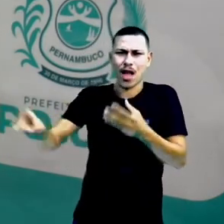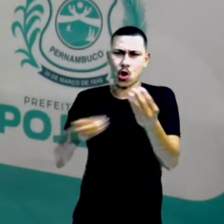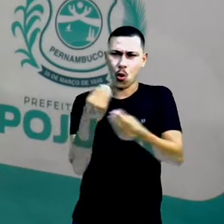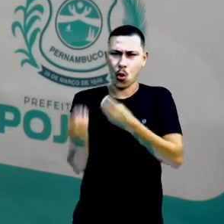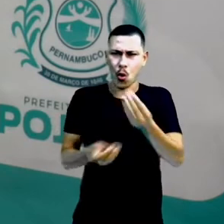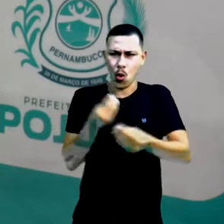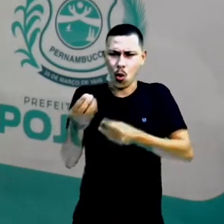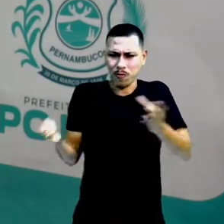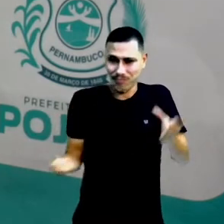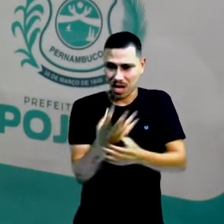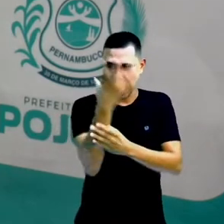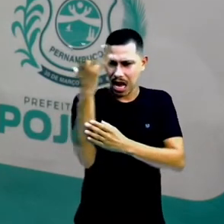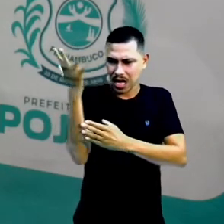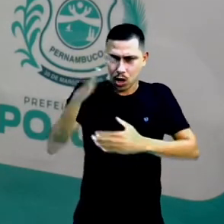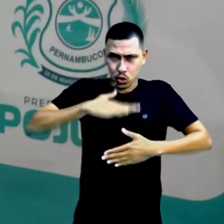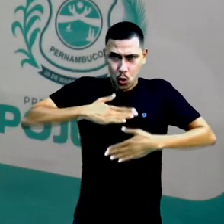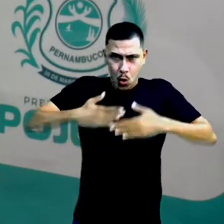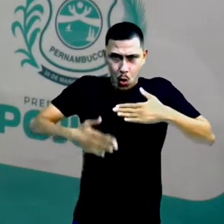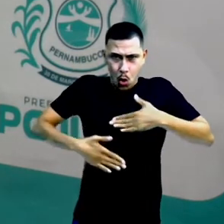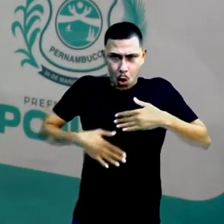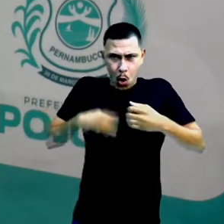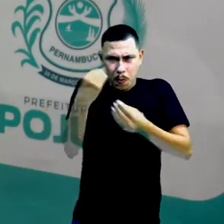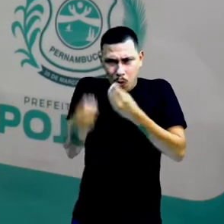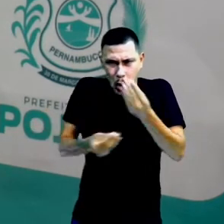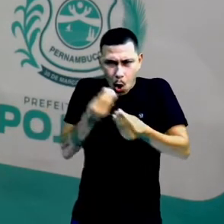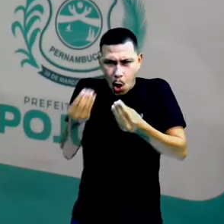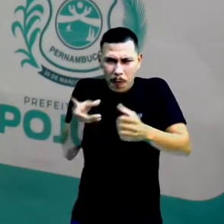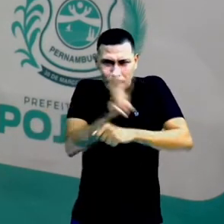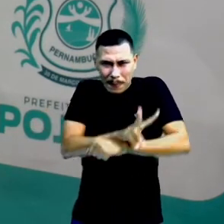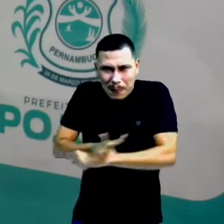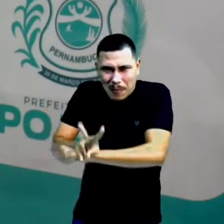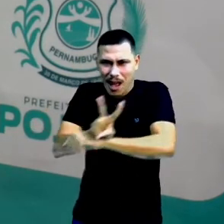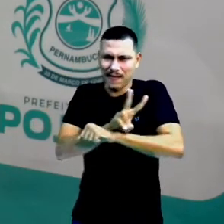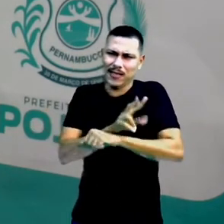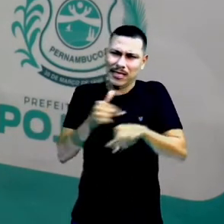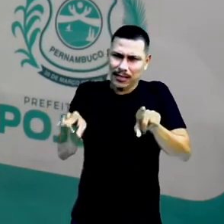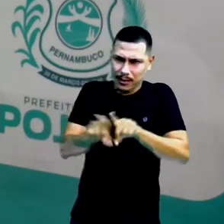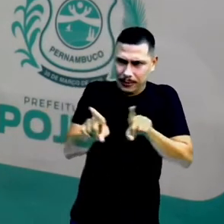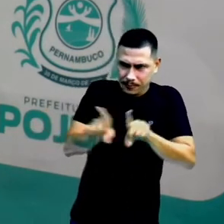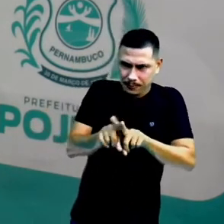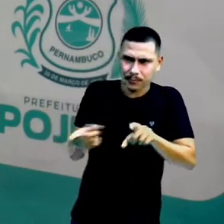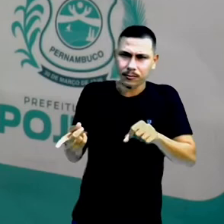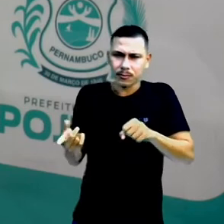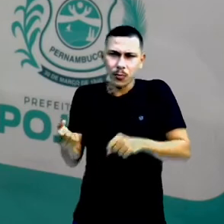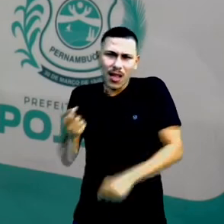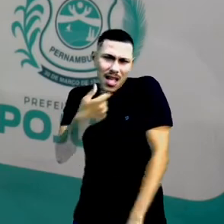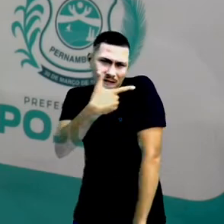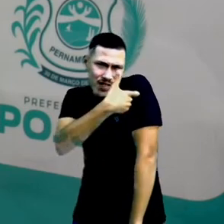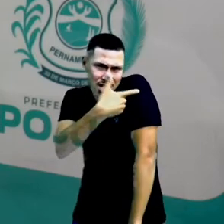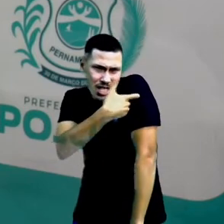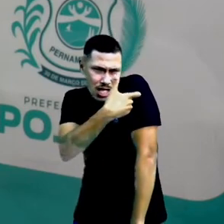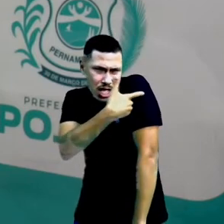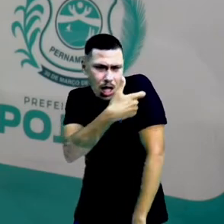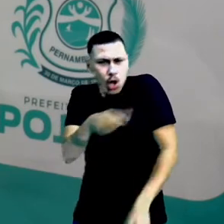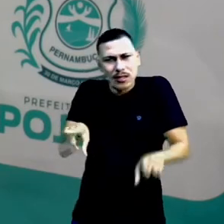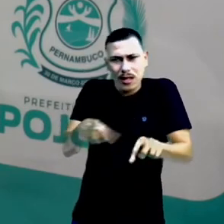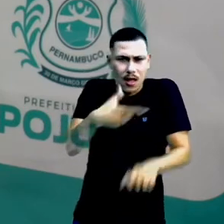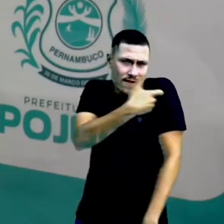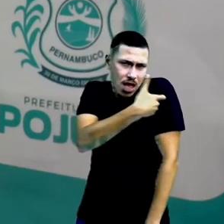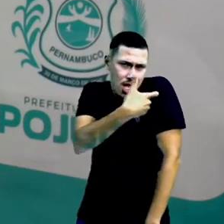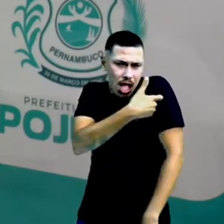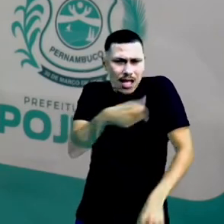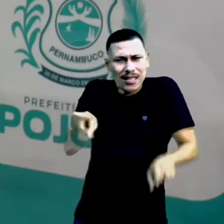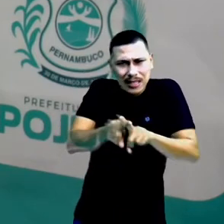manifesta como é que se consegue com te temos diversas formas de conter né vacinação é uma das